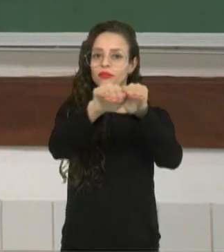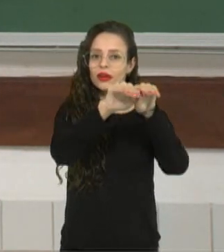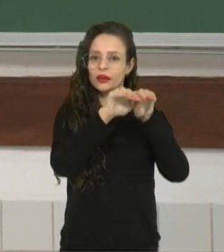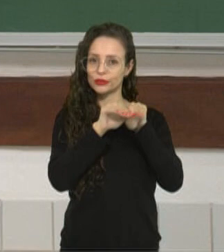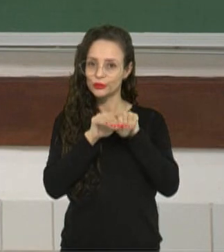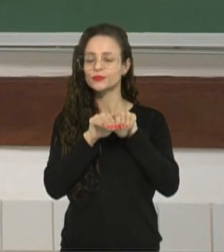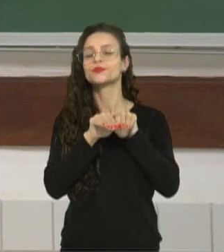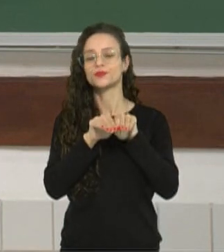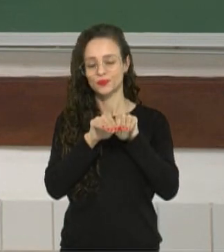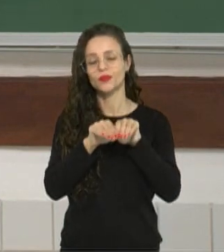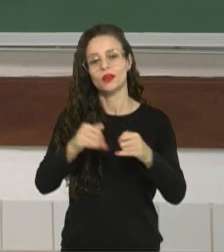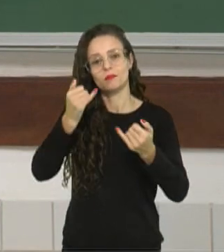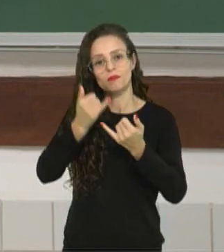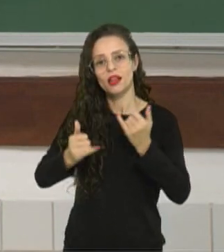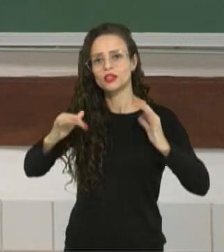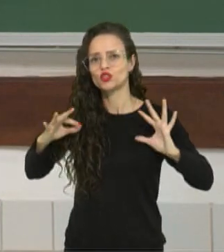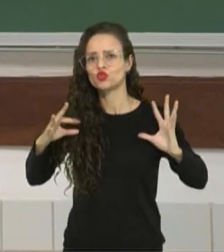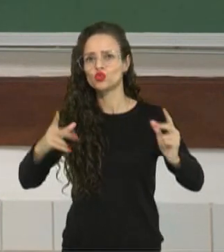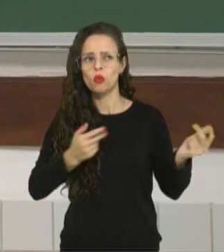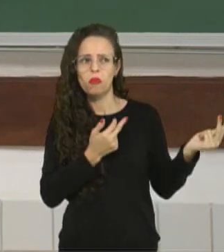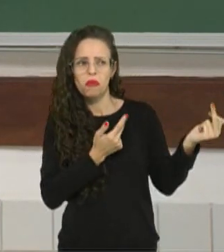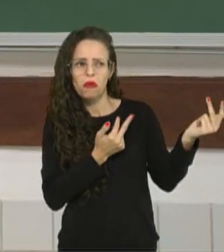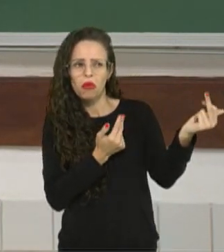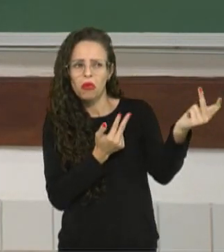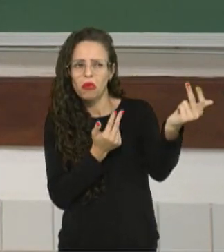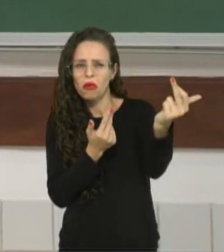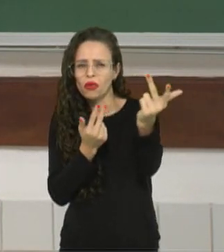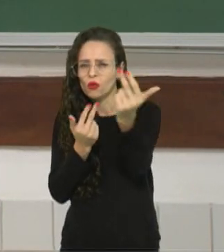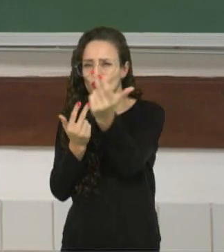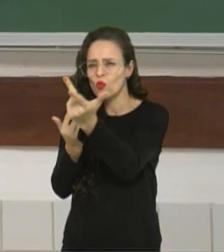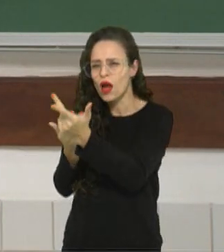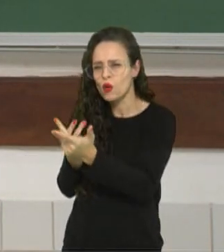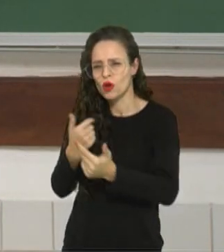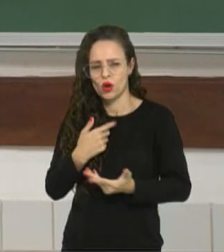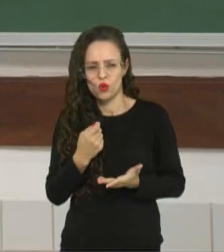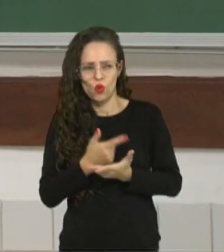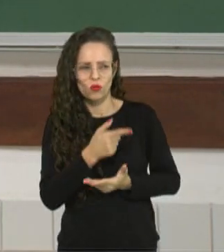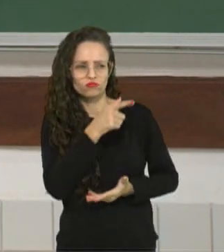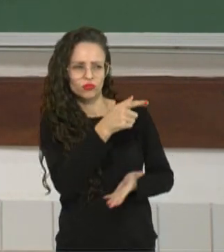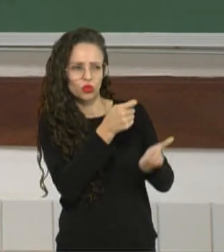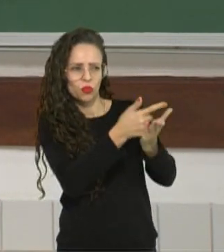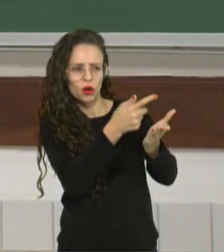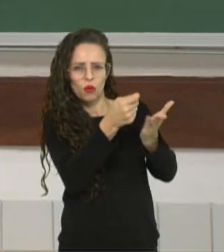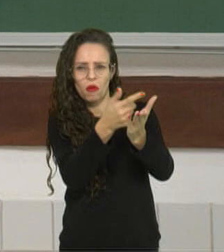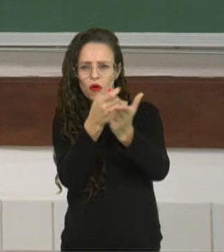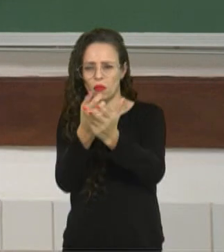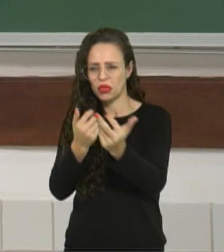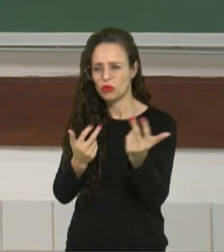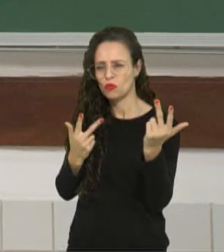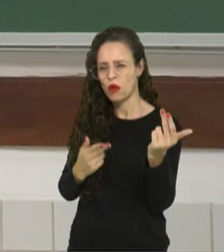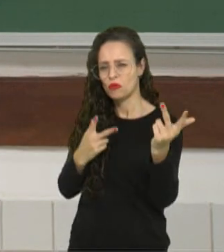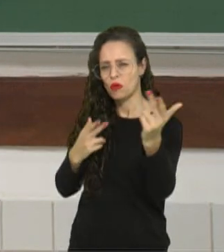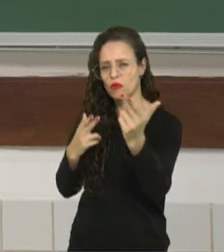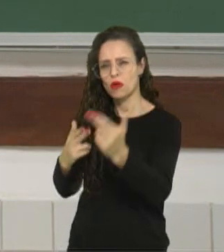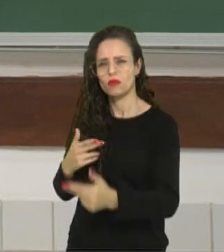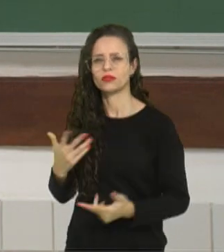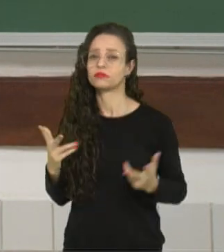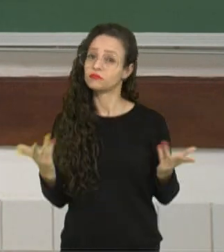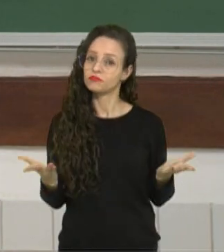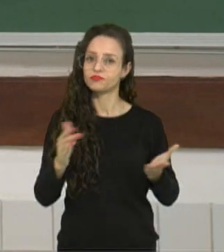padronização. Parece que está todo mundo consumindo a mesma coisa e tendo o mesmo